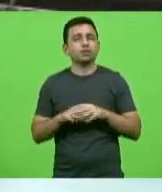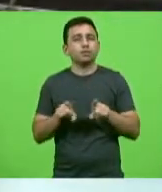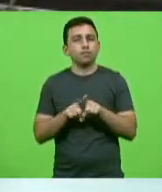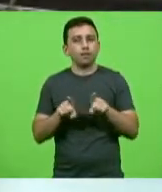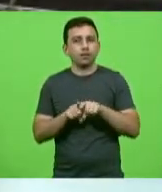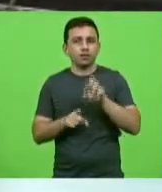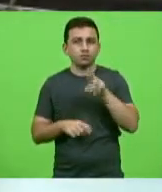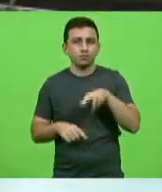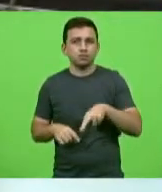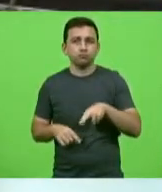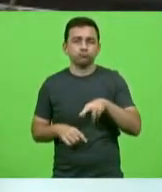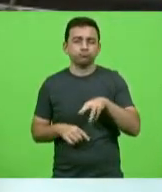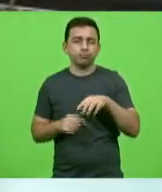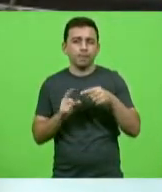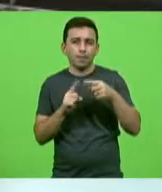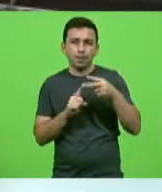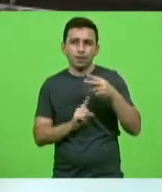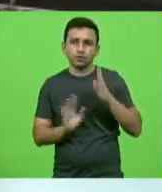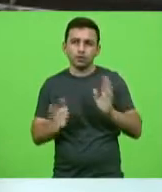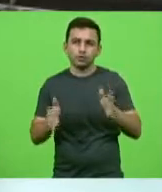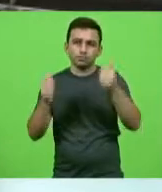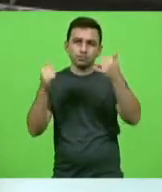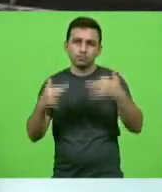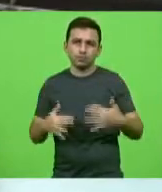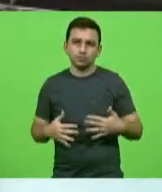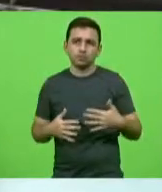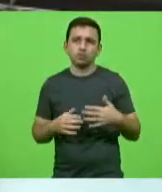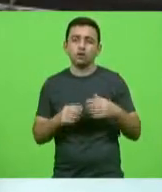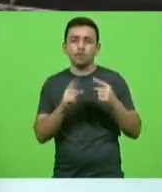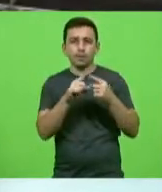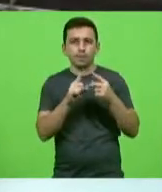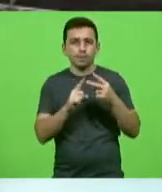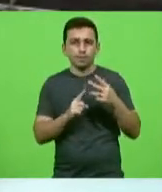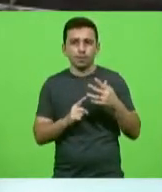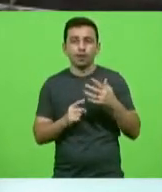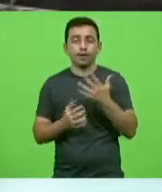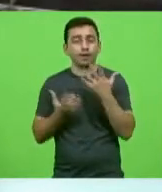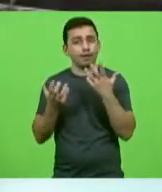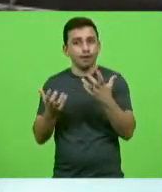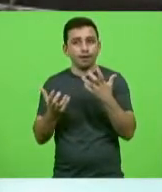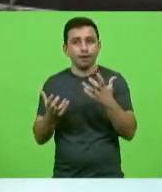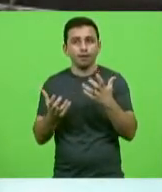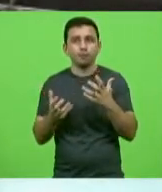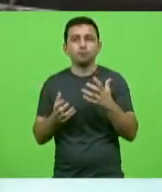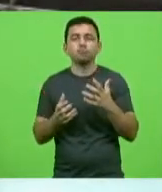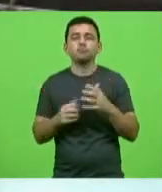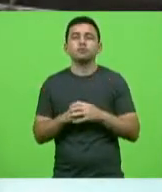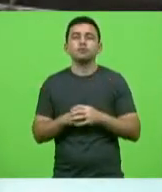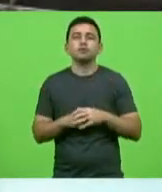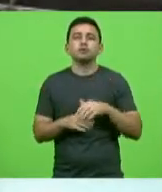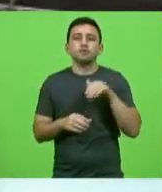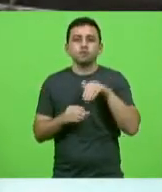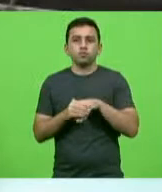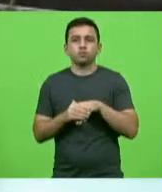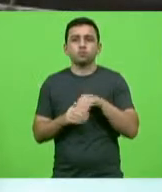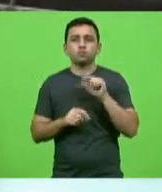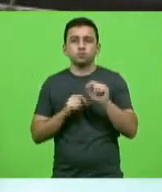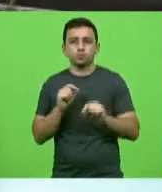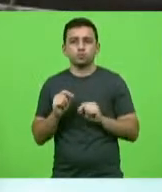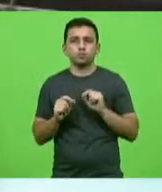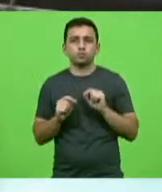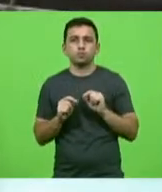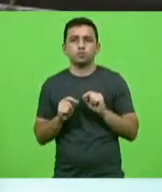às razões aqui declinadas, os signatários respeitosamente requerem desde logo a vossa excelência e